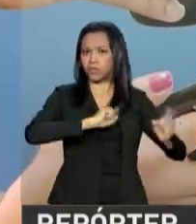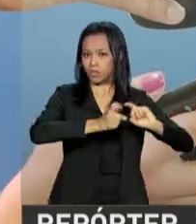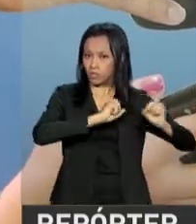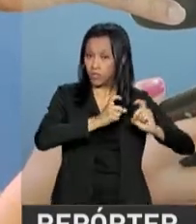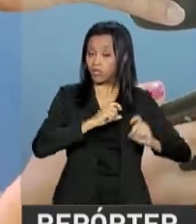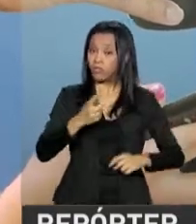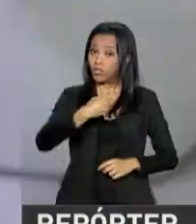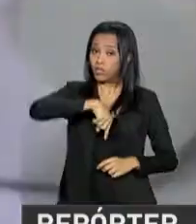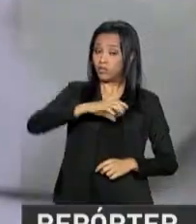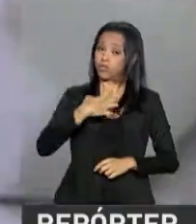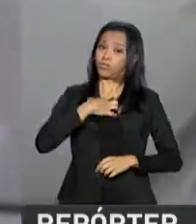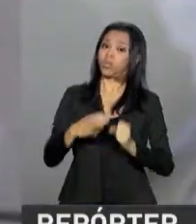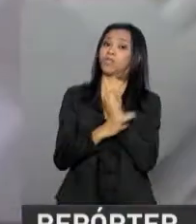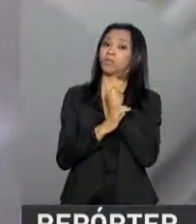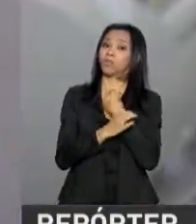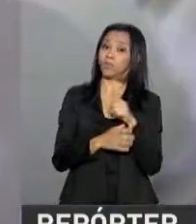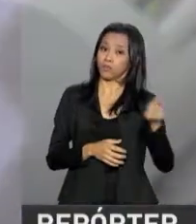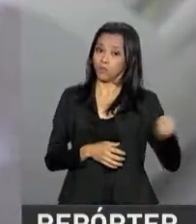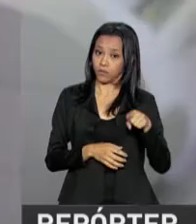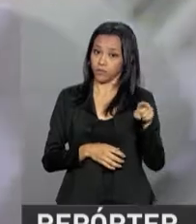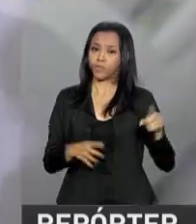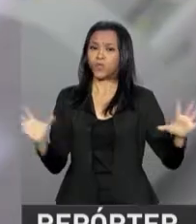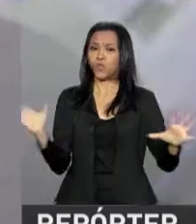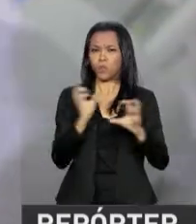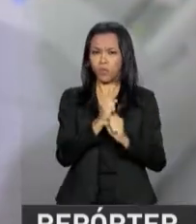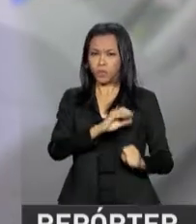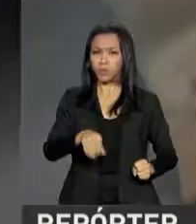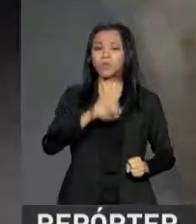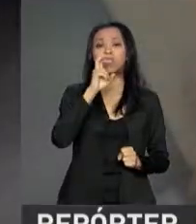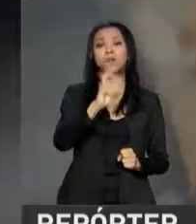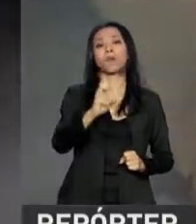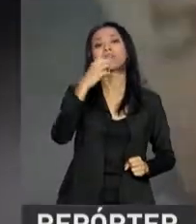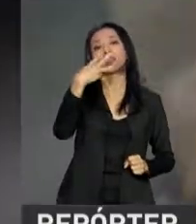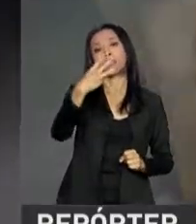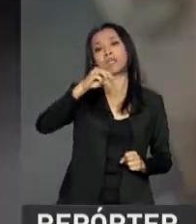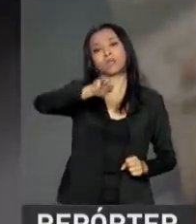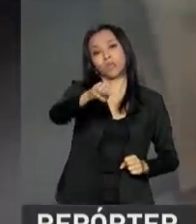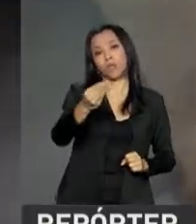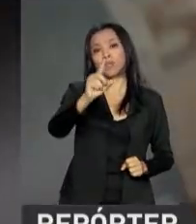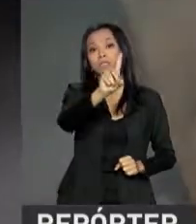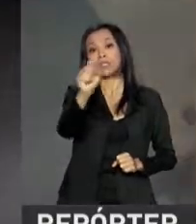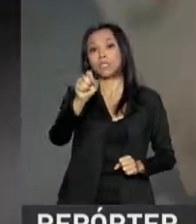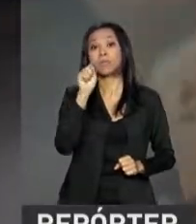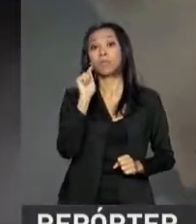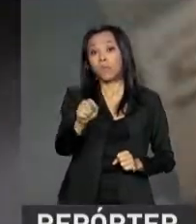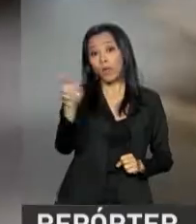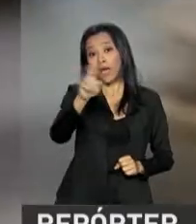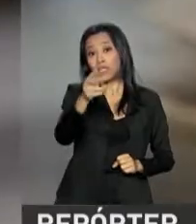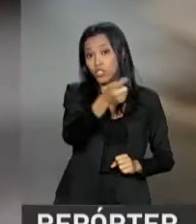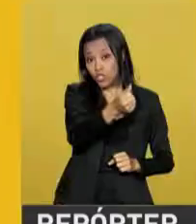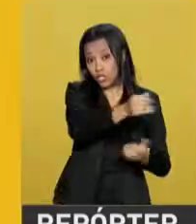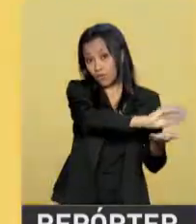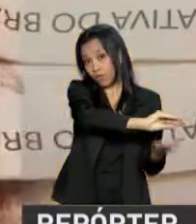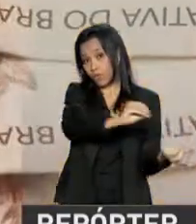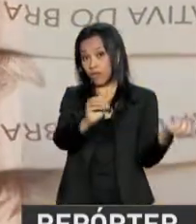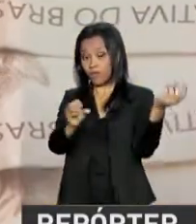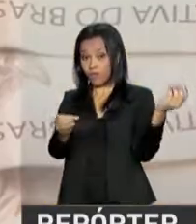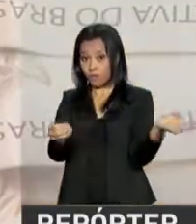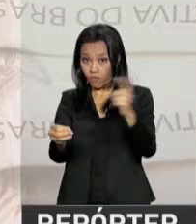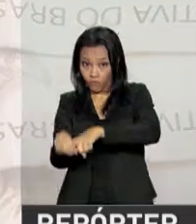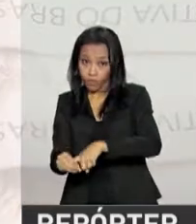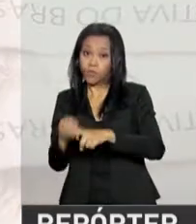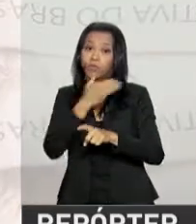segurança no futuro ao todo 53 milhões e cem mil reais devem ser devolvidos serão